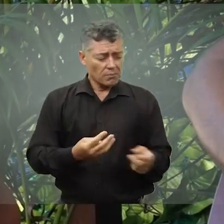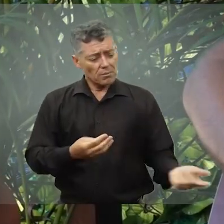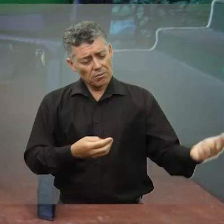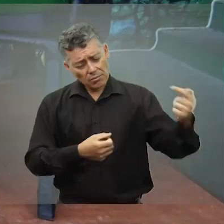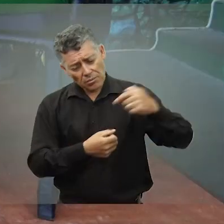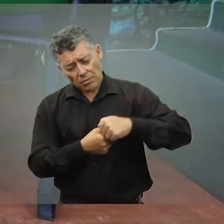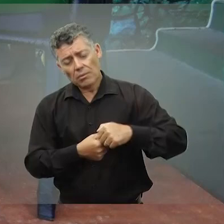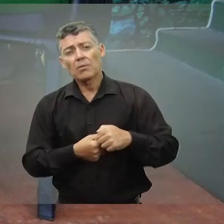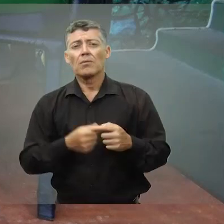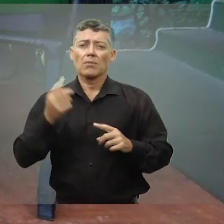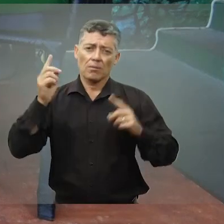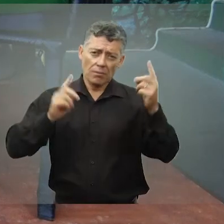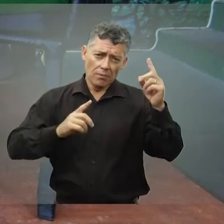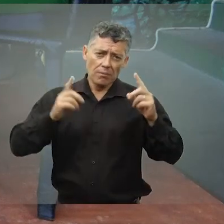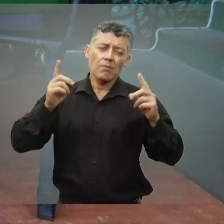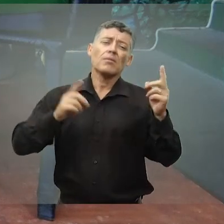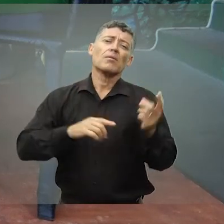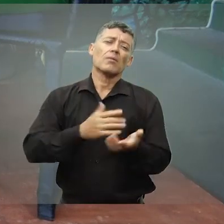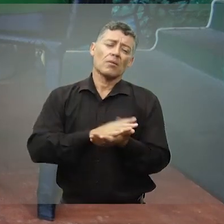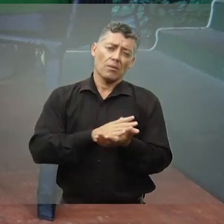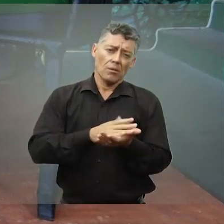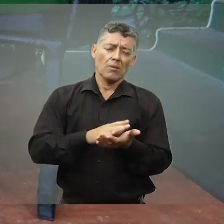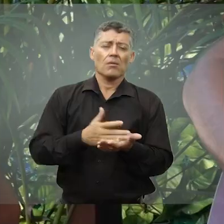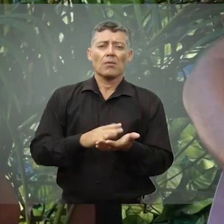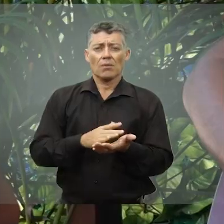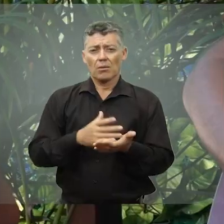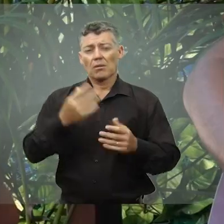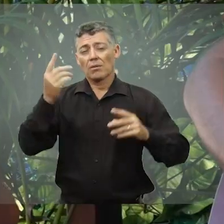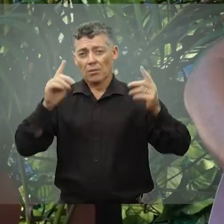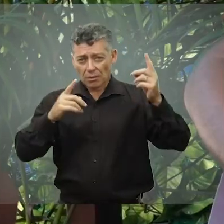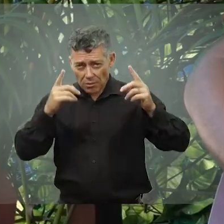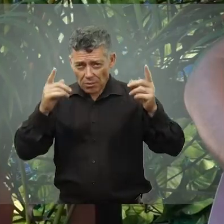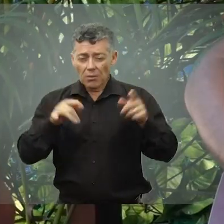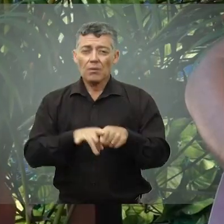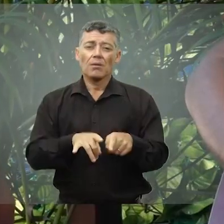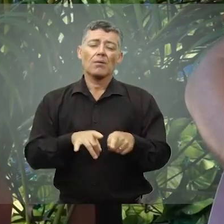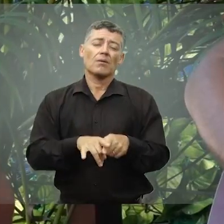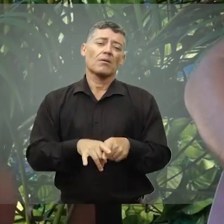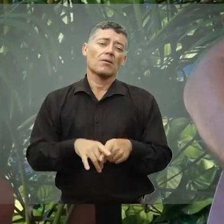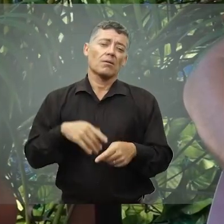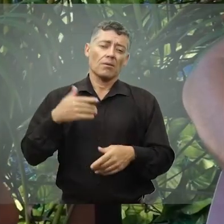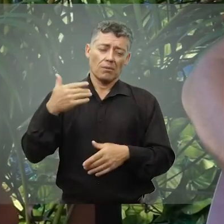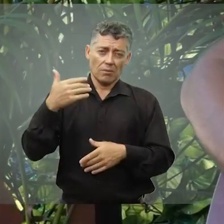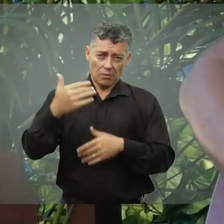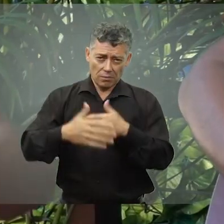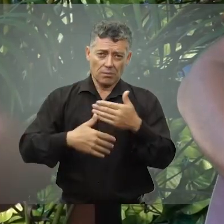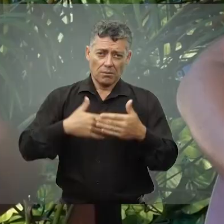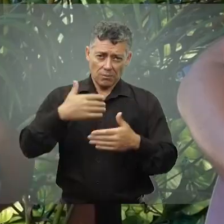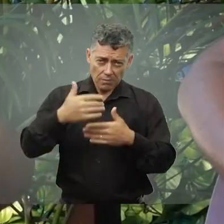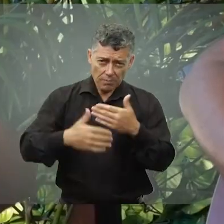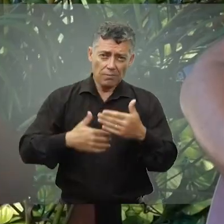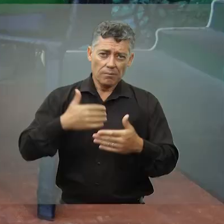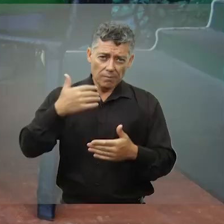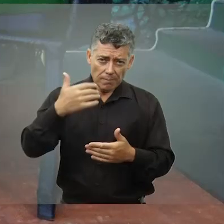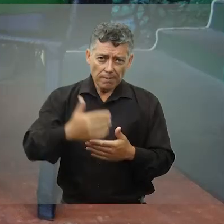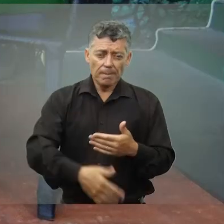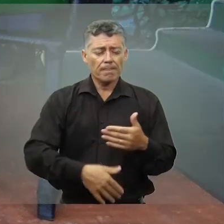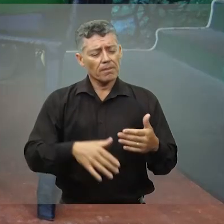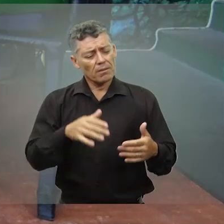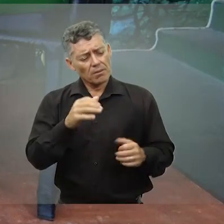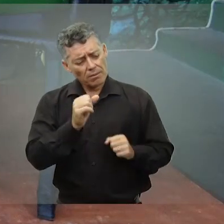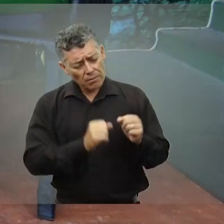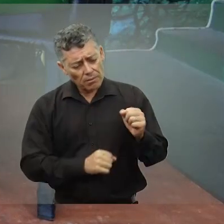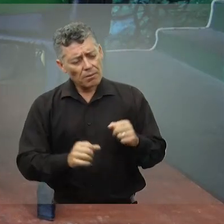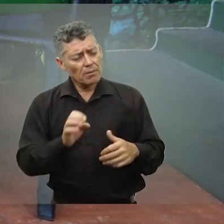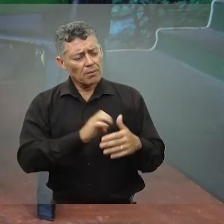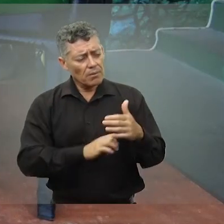carnaval. Daí começamos a tocar só carnaval. Aí viramos o foco para o empresariado, vou